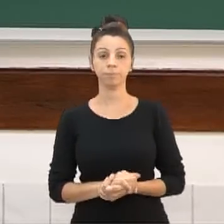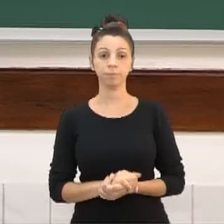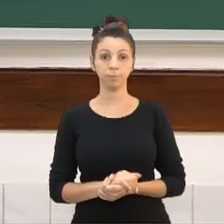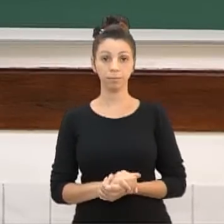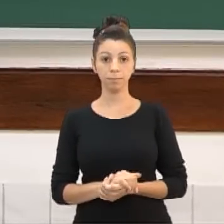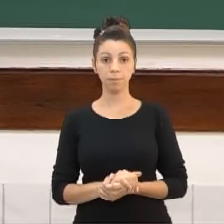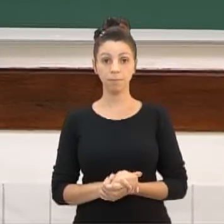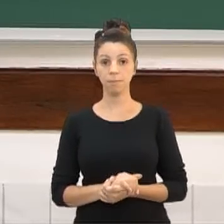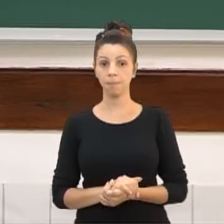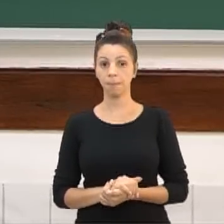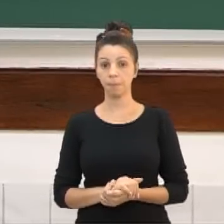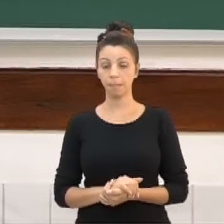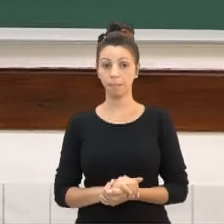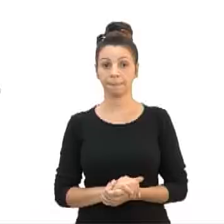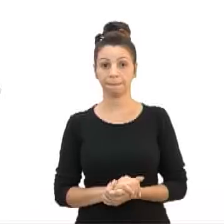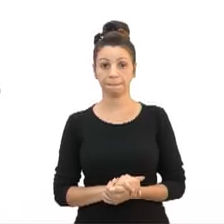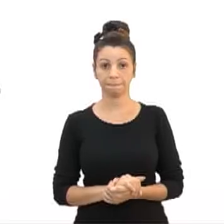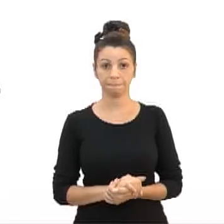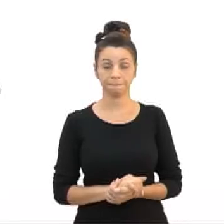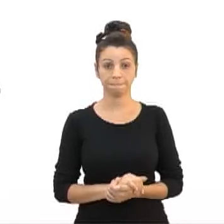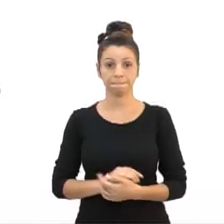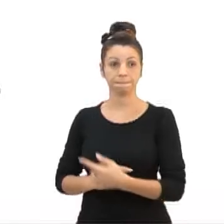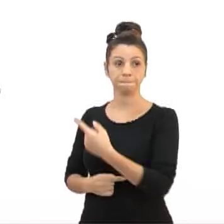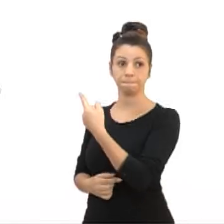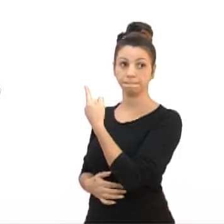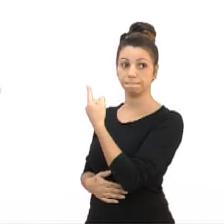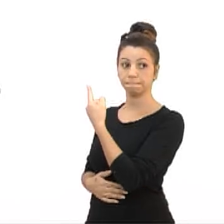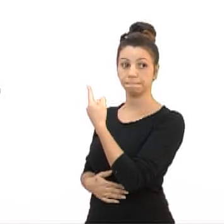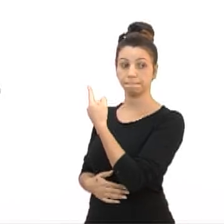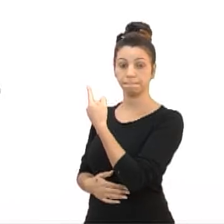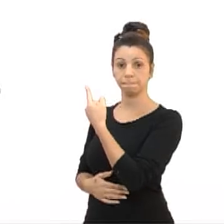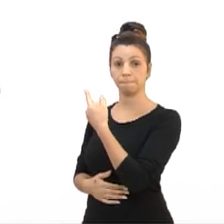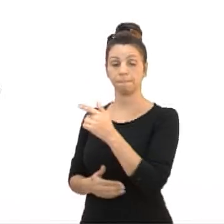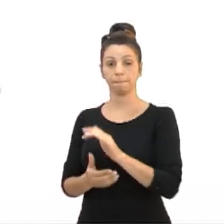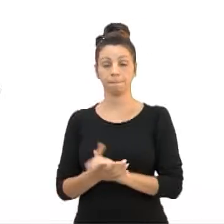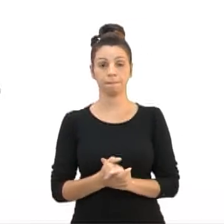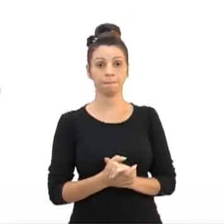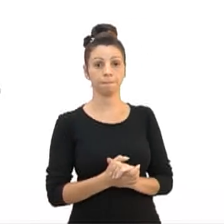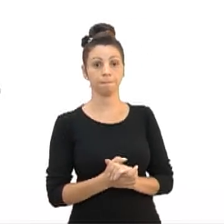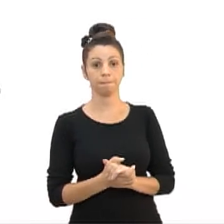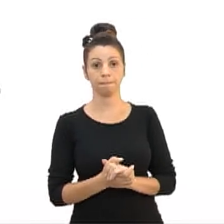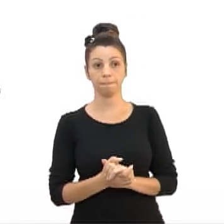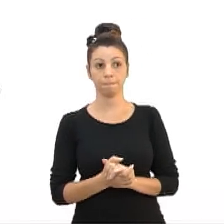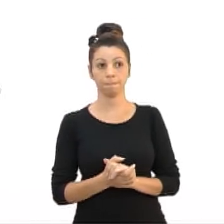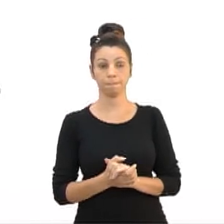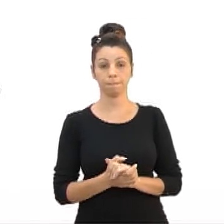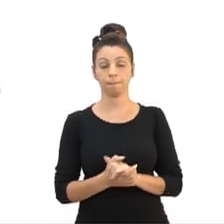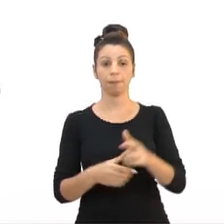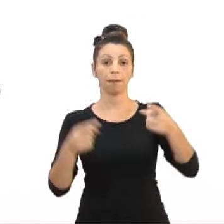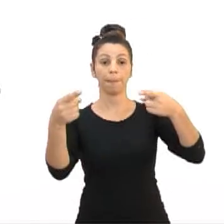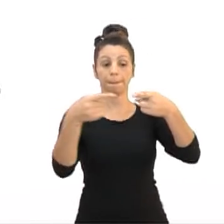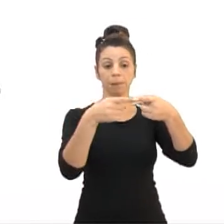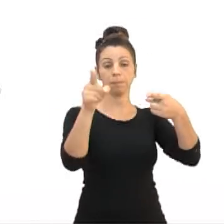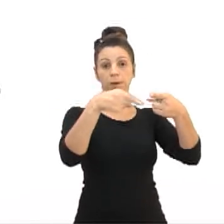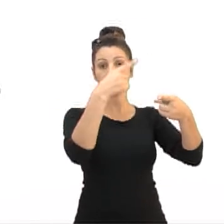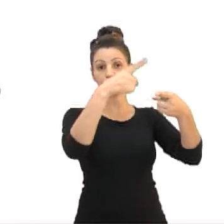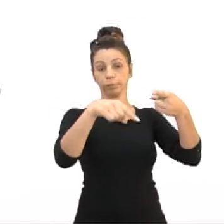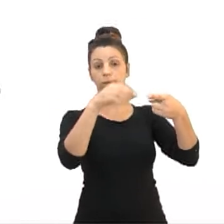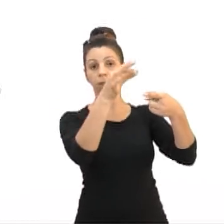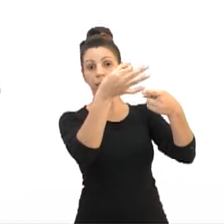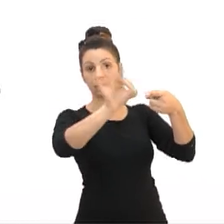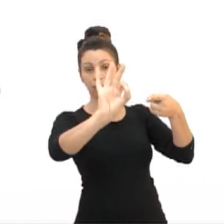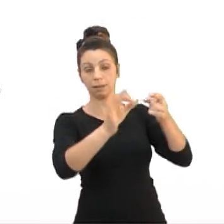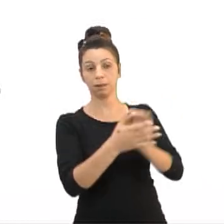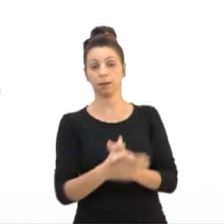certo? Então, quem acertou essa questão, marcou um X na letra não, na alternativa primeira, né? Que diz lá,